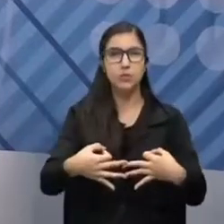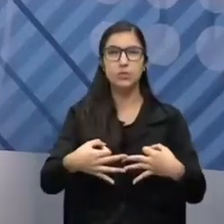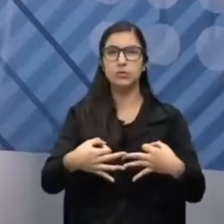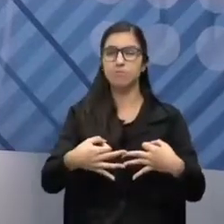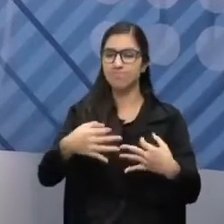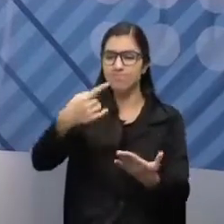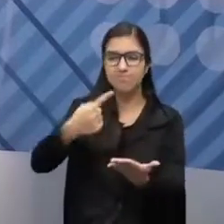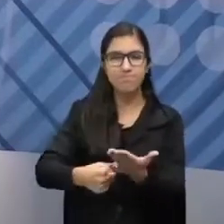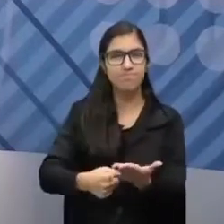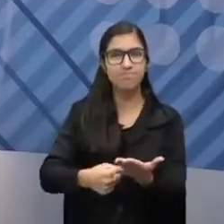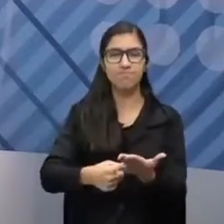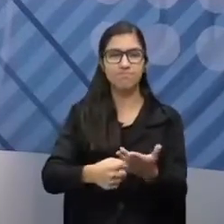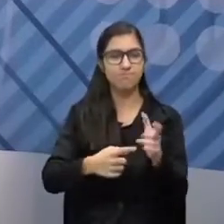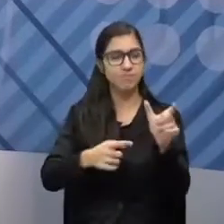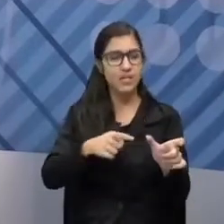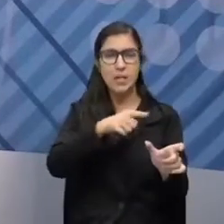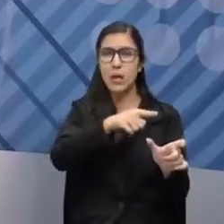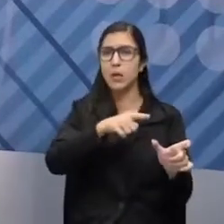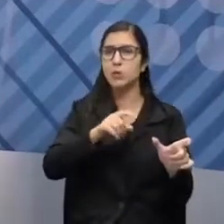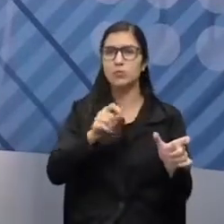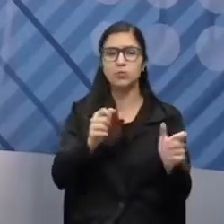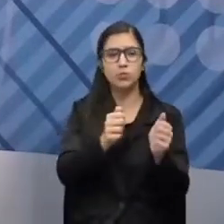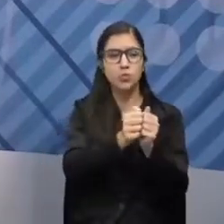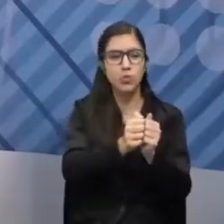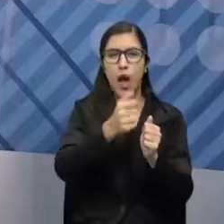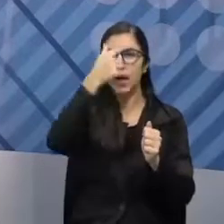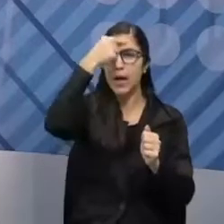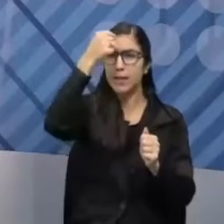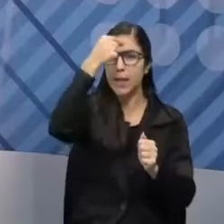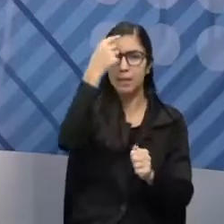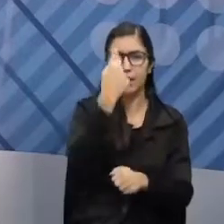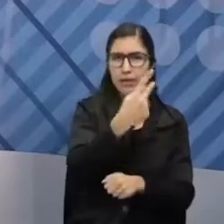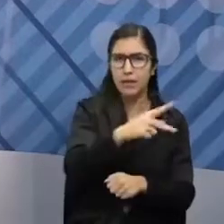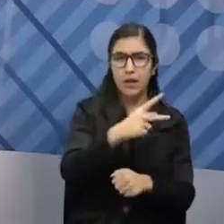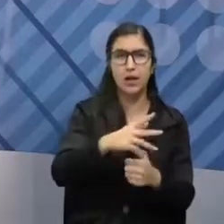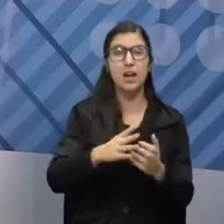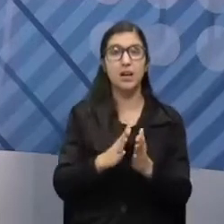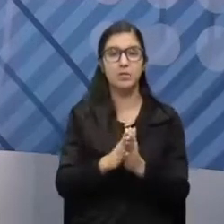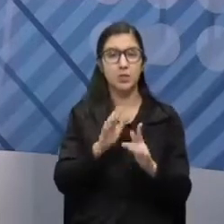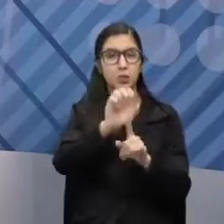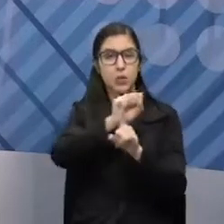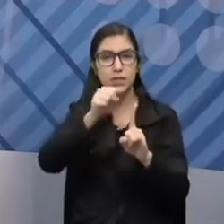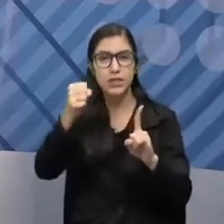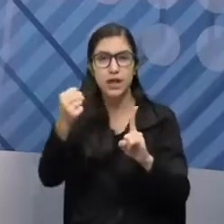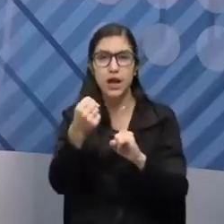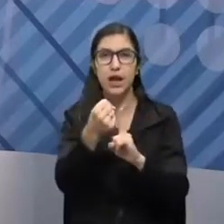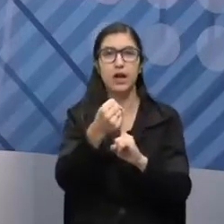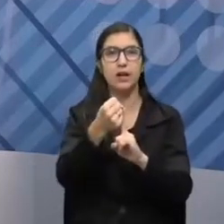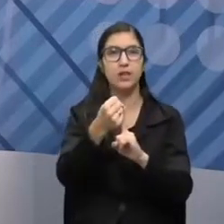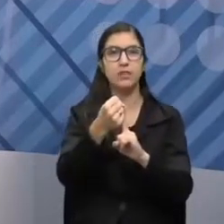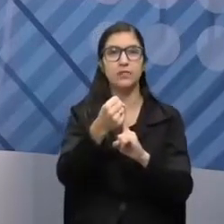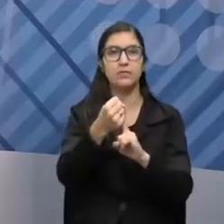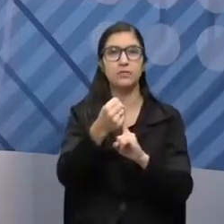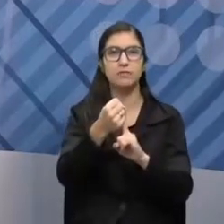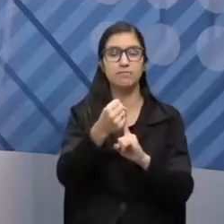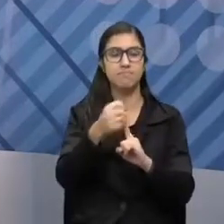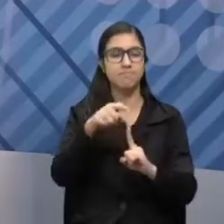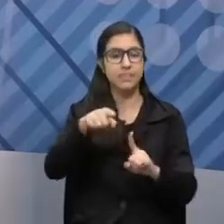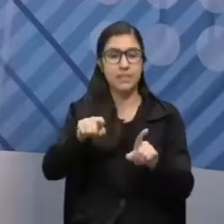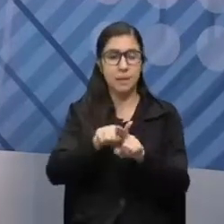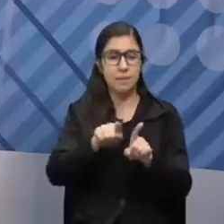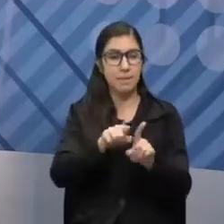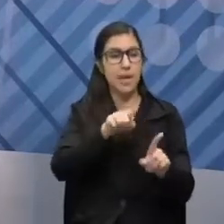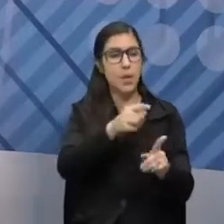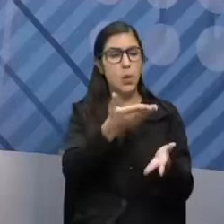extremamente comprometida com a vida acadêmica, com as condições intelectuais, sociais dessa criança, com a condição emocional